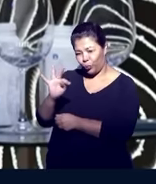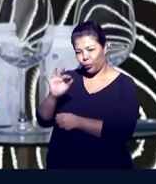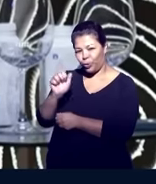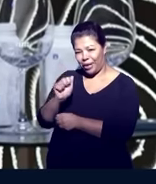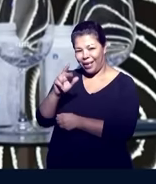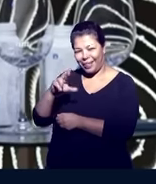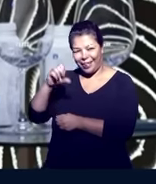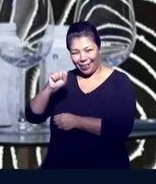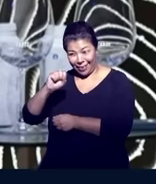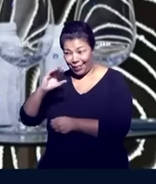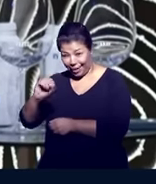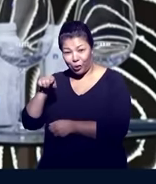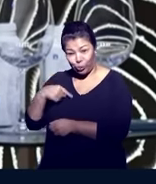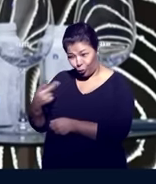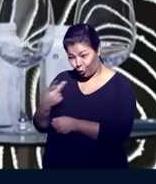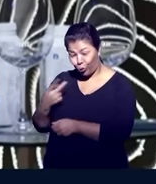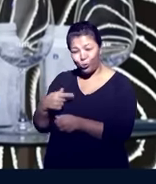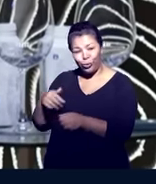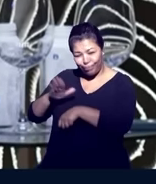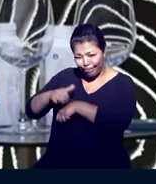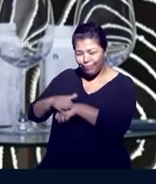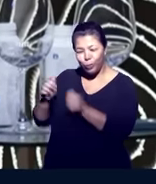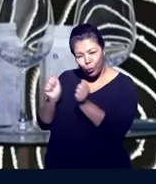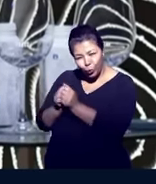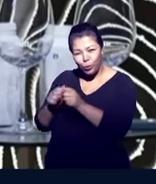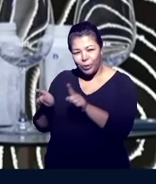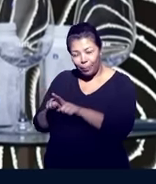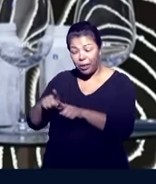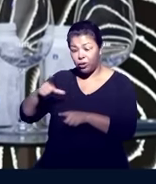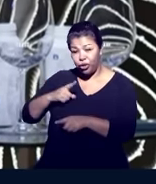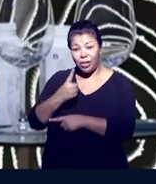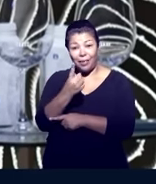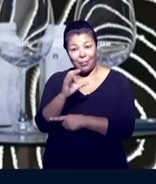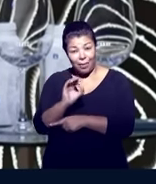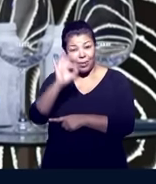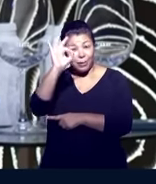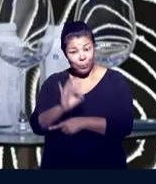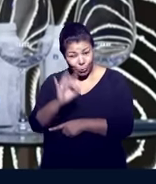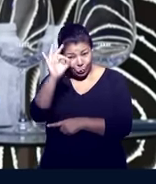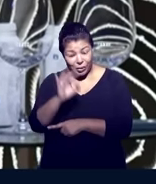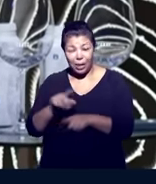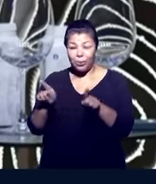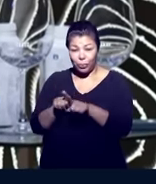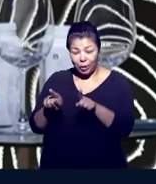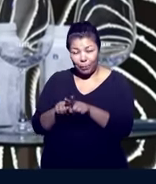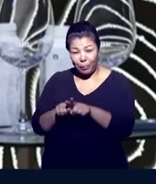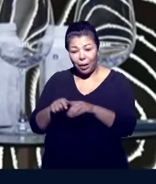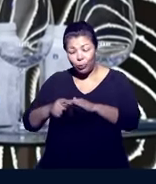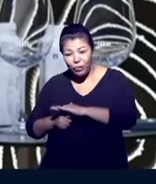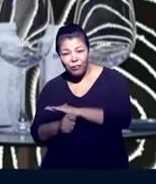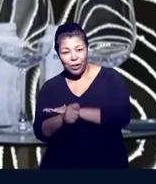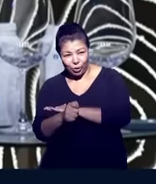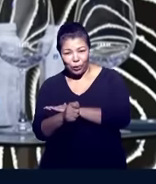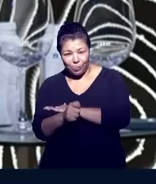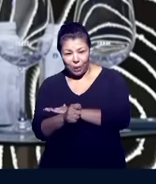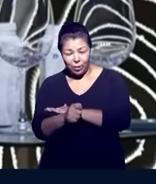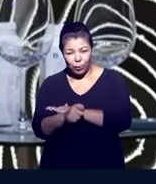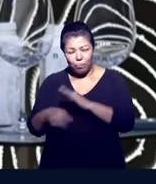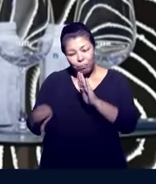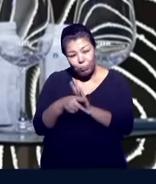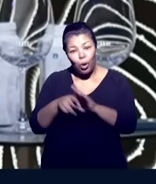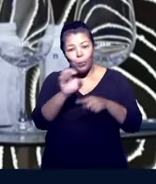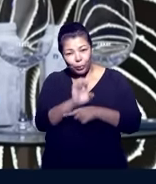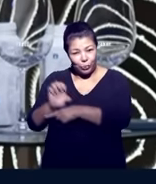era Ministro com 10% da soma dos Fundos estaduais por como contrapartida da União